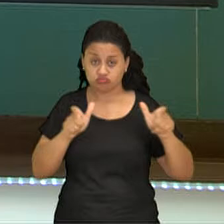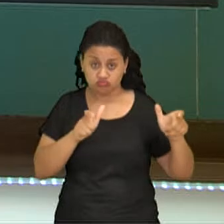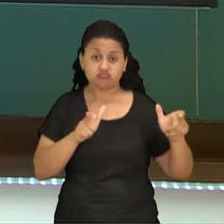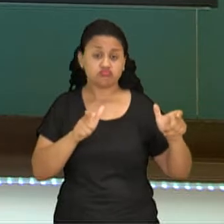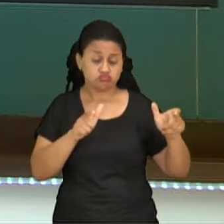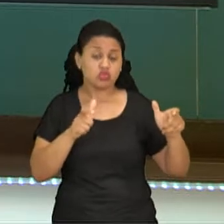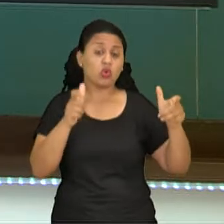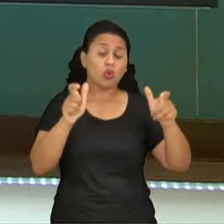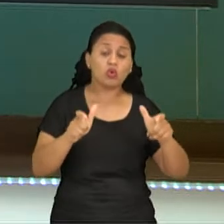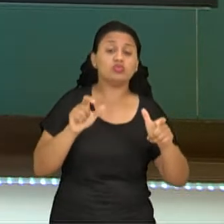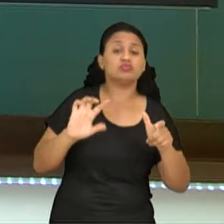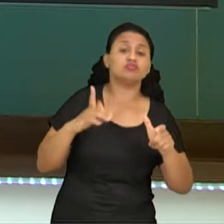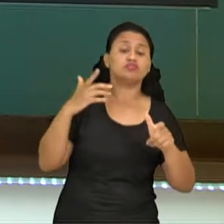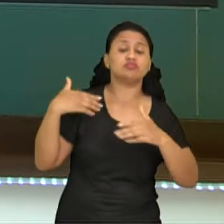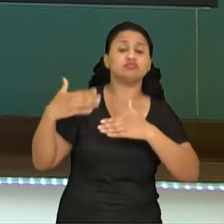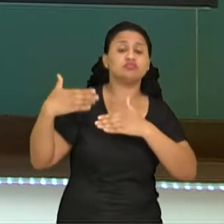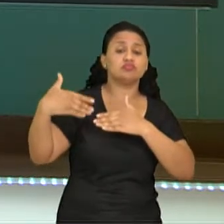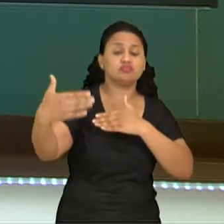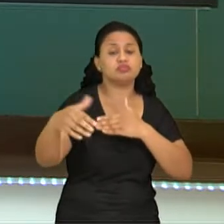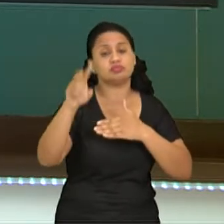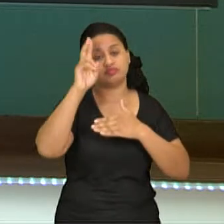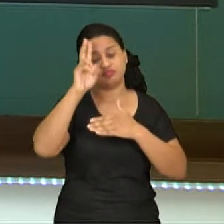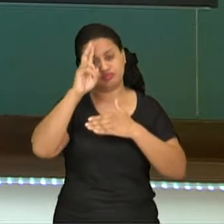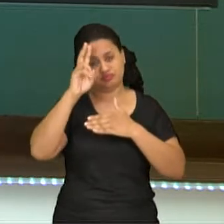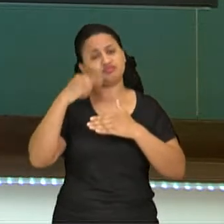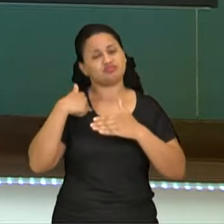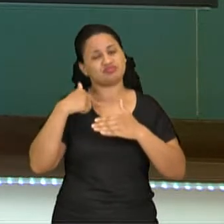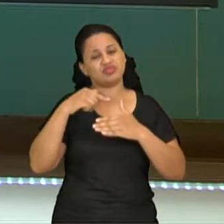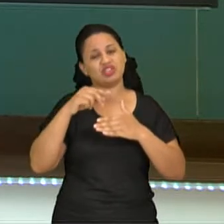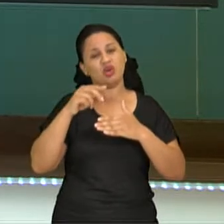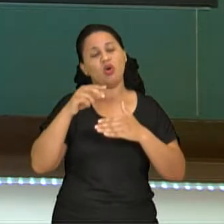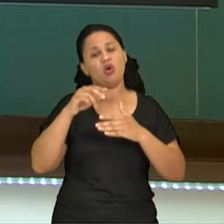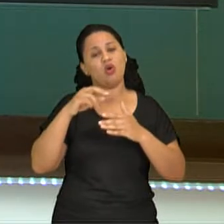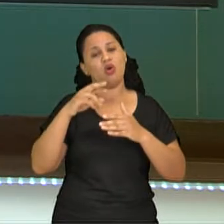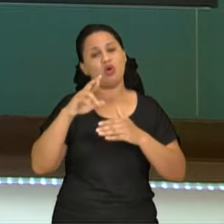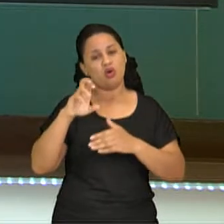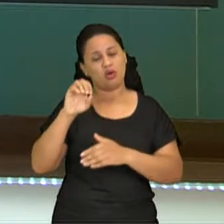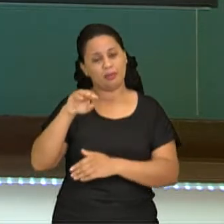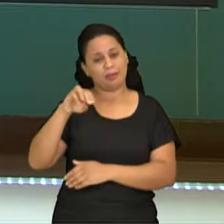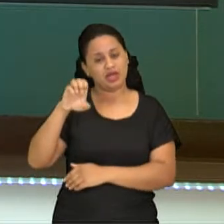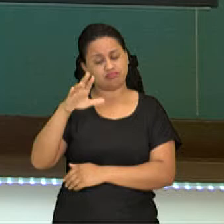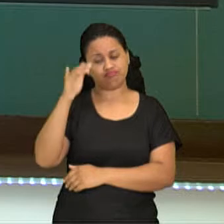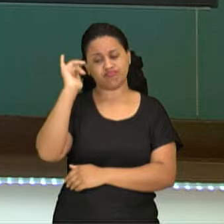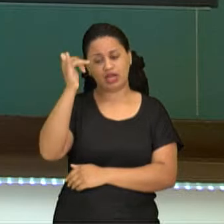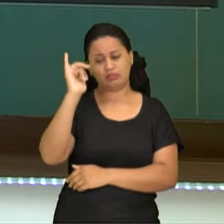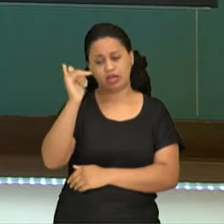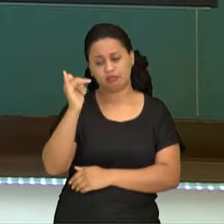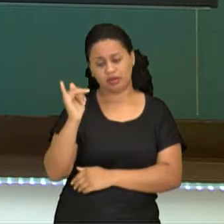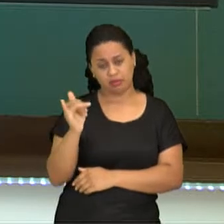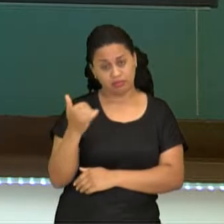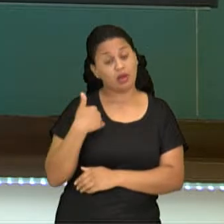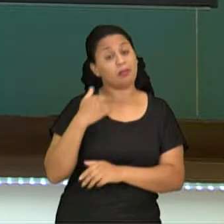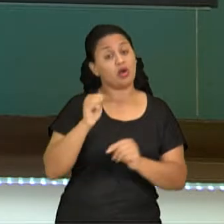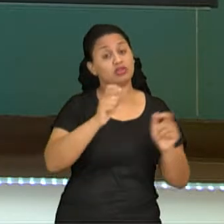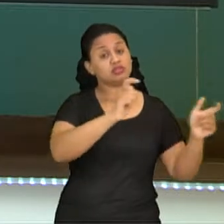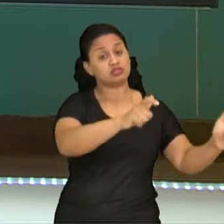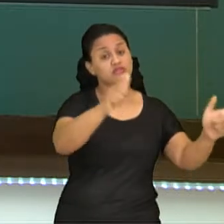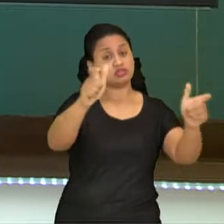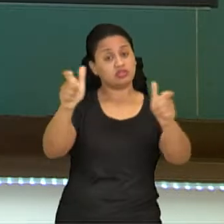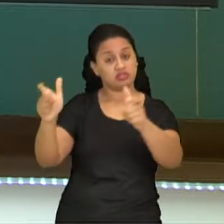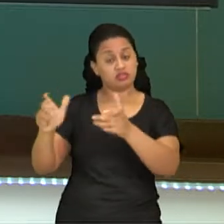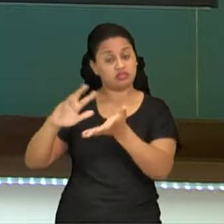onde a história se desenvolve. Como é uma história longa, o romance é uma história longa, ele se desenvolve em vários